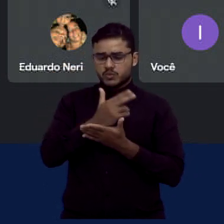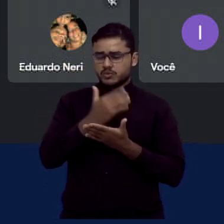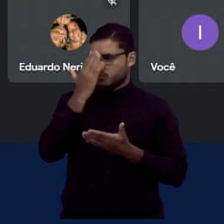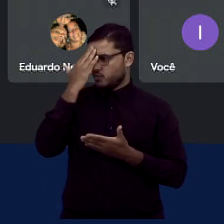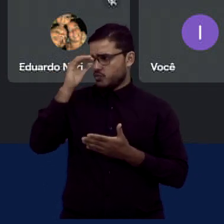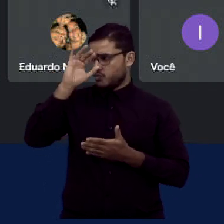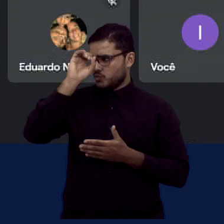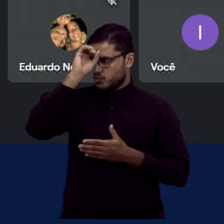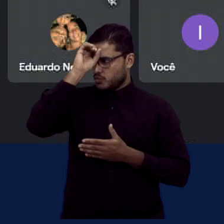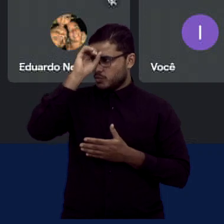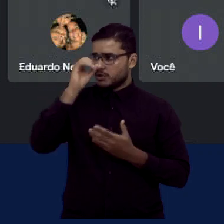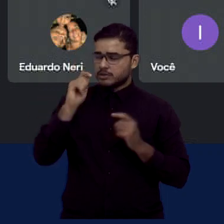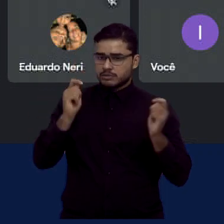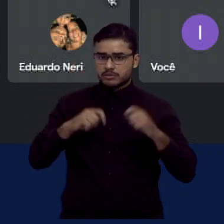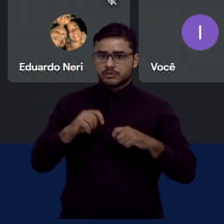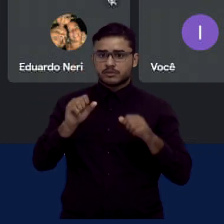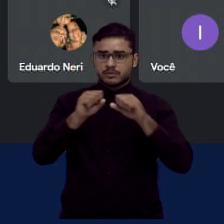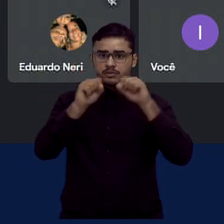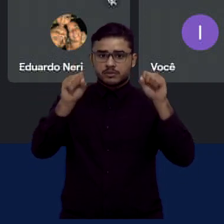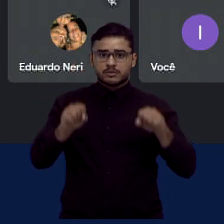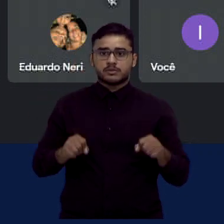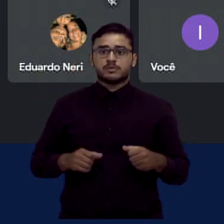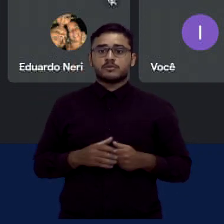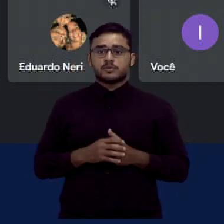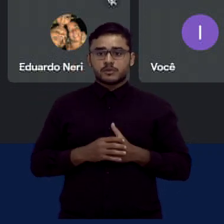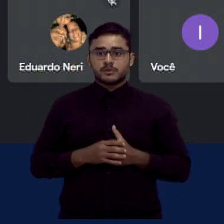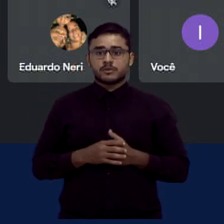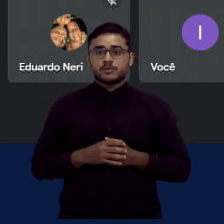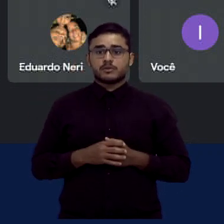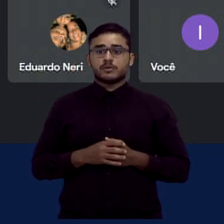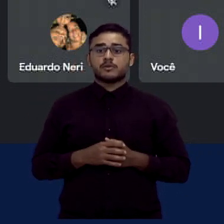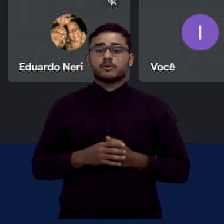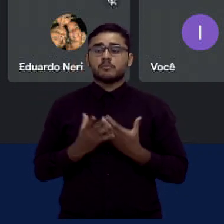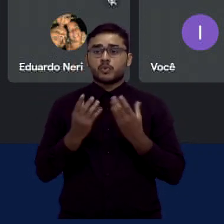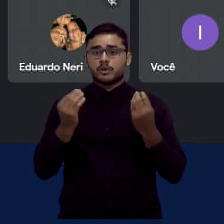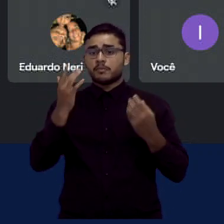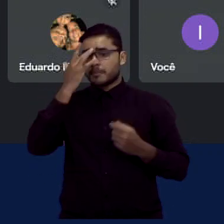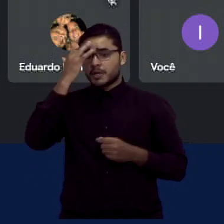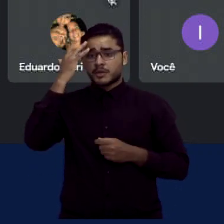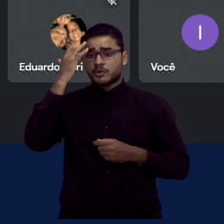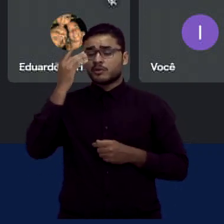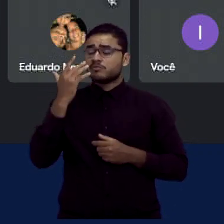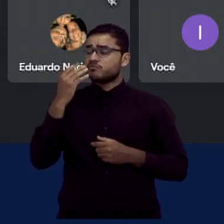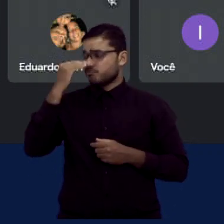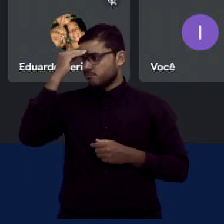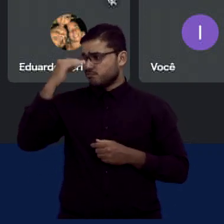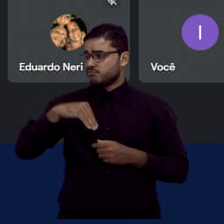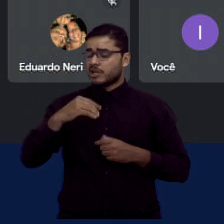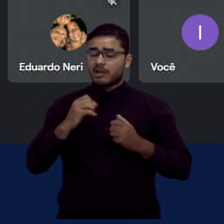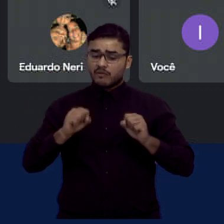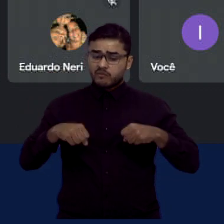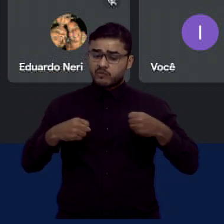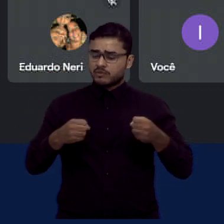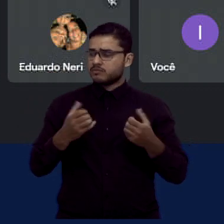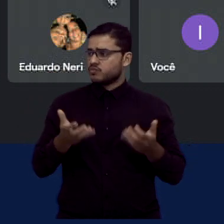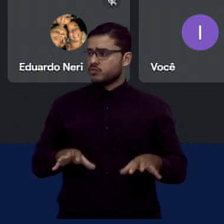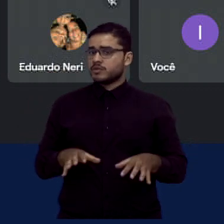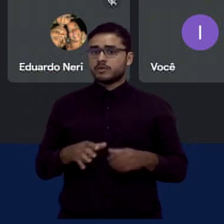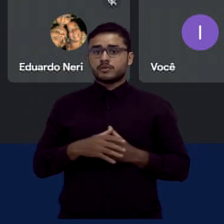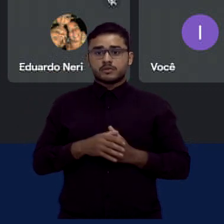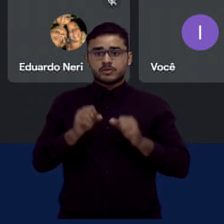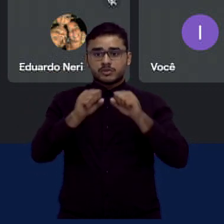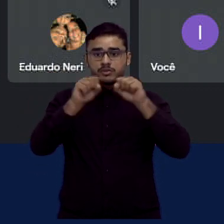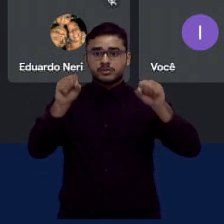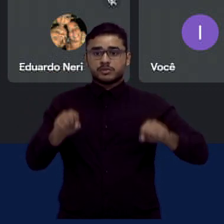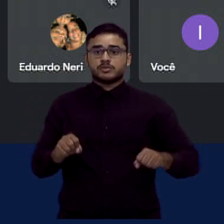debate. Sempre existe a preguiça intelectual desse negócio. Assim, vamos lá. Eu sempre acho essas